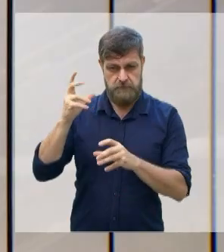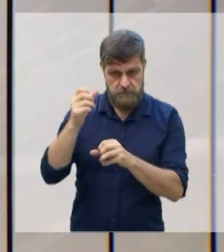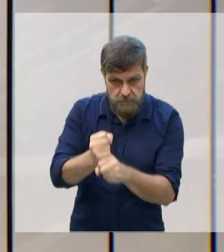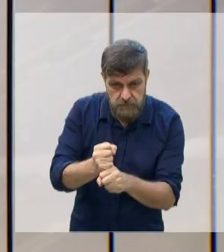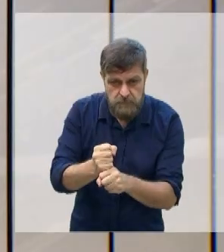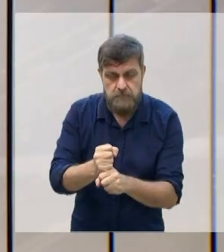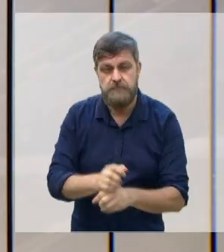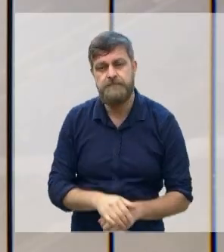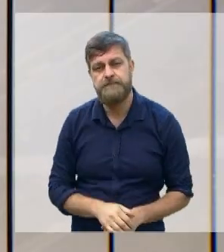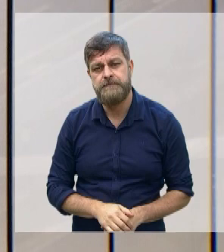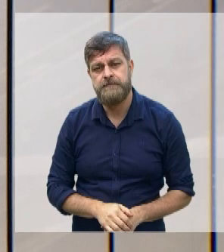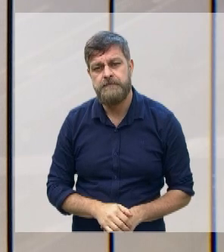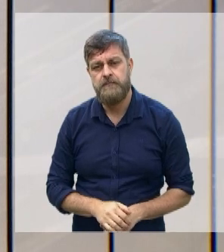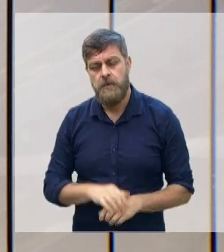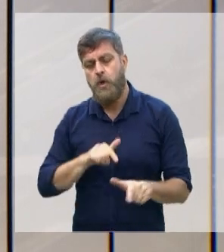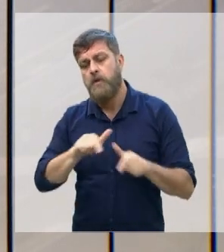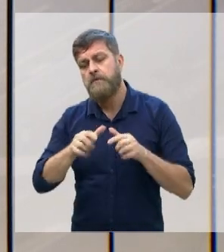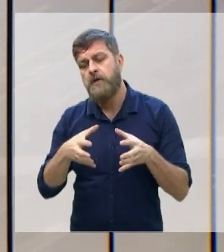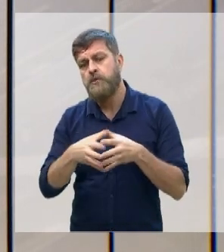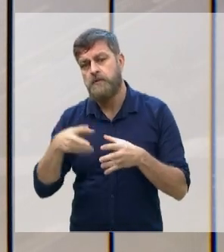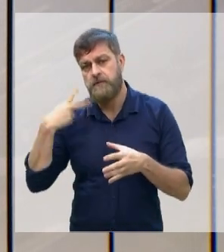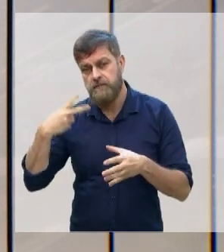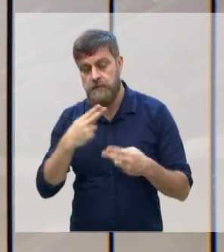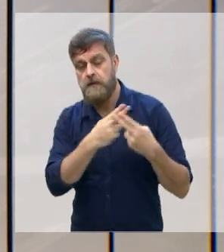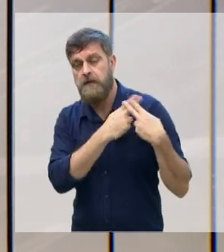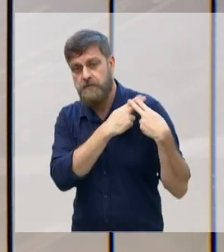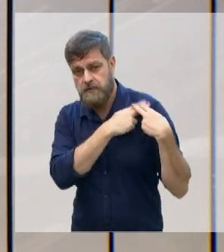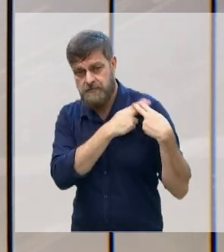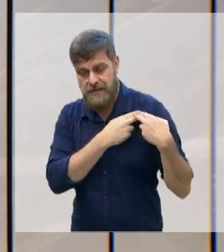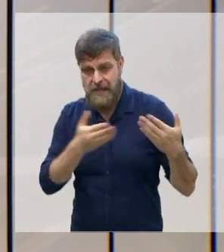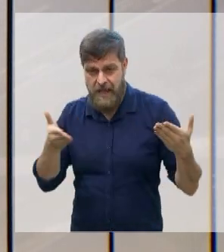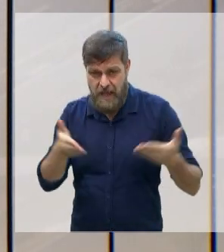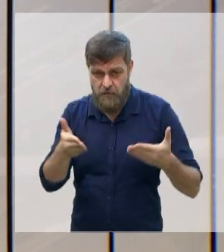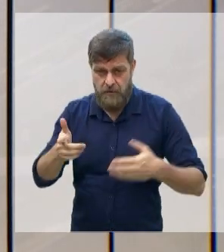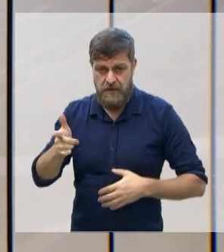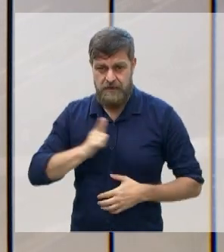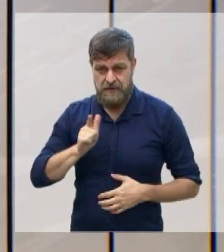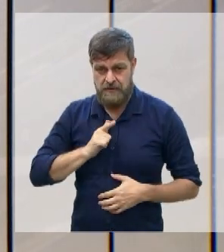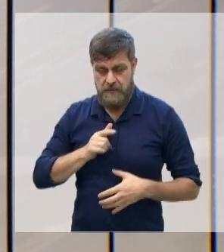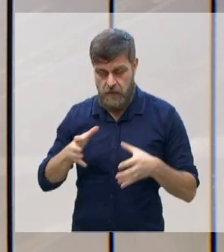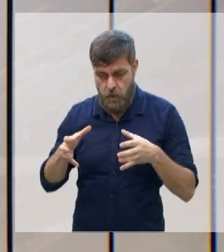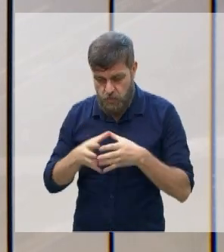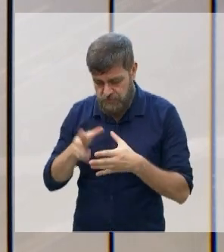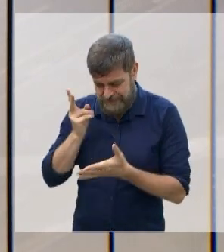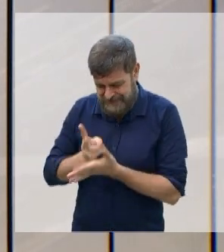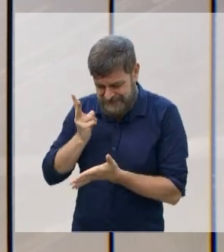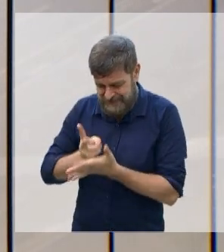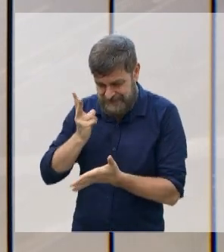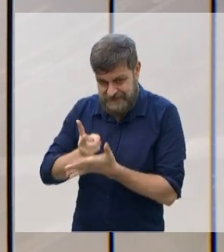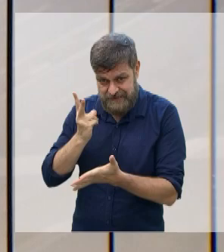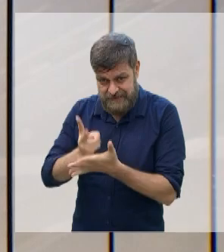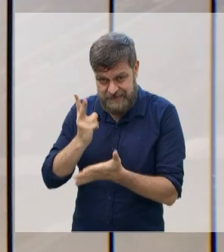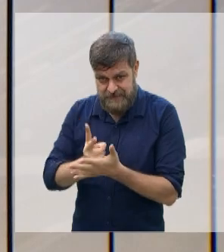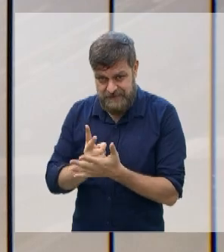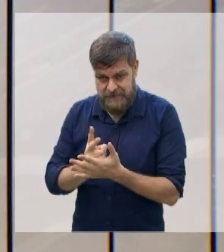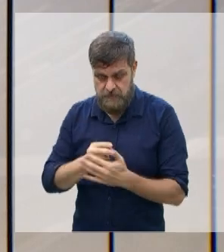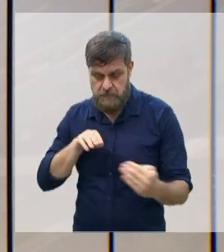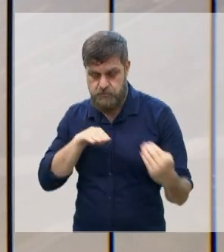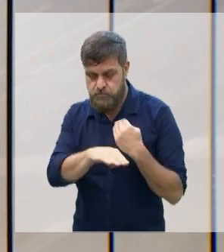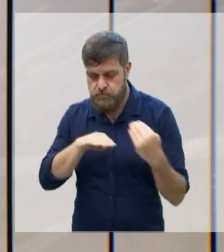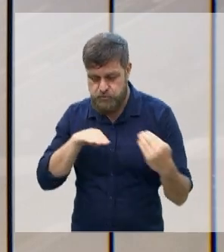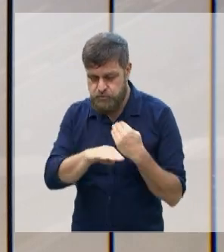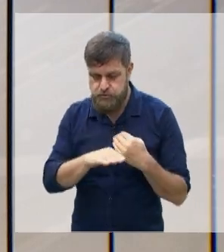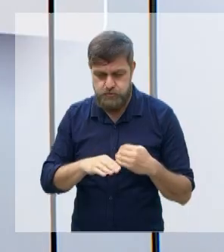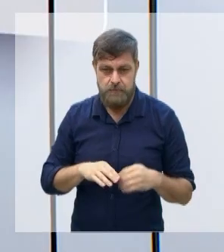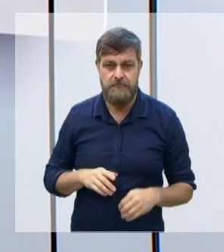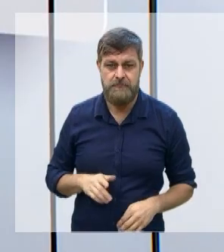e o trabalho da comissão como o senhor mesmo disse agora a gente tem a comissão permanente que a comissão de mobilidade urbana